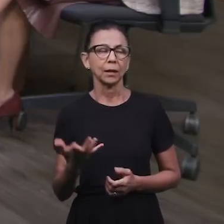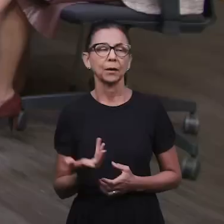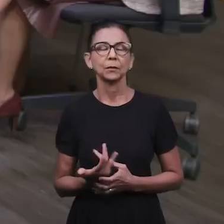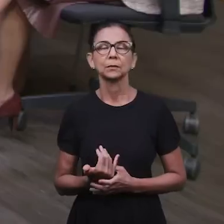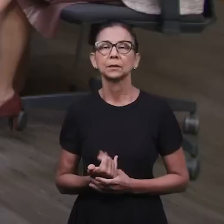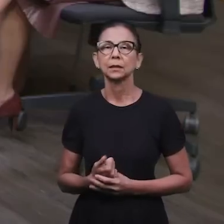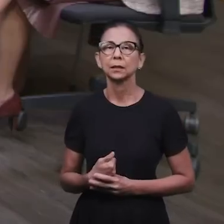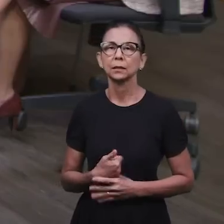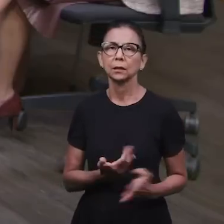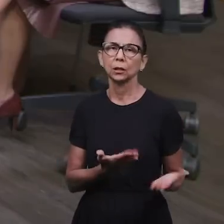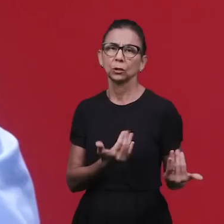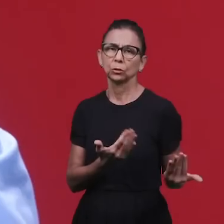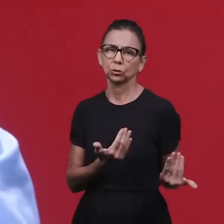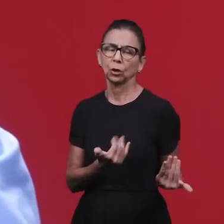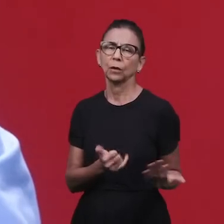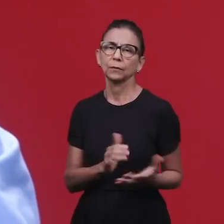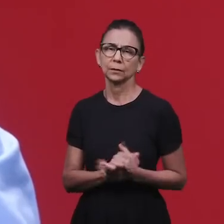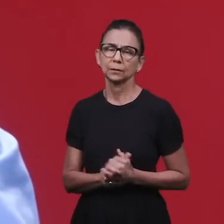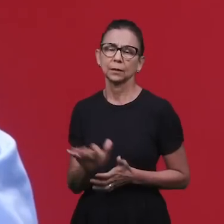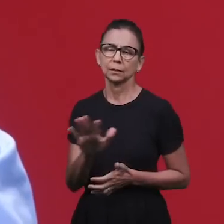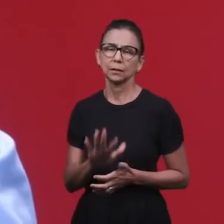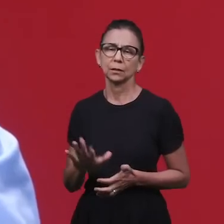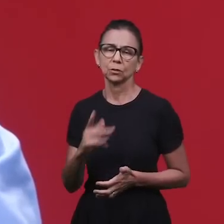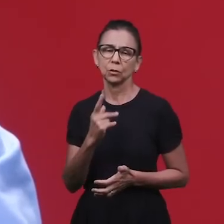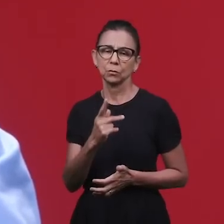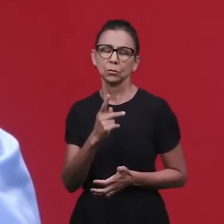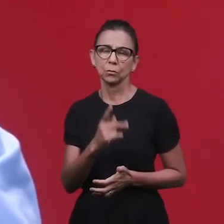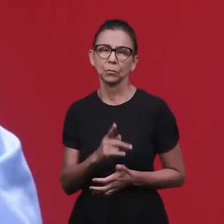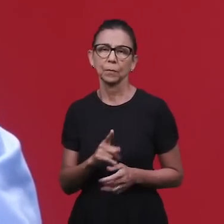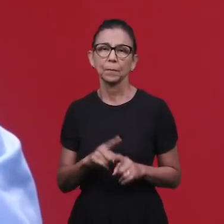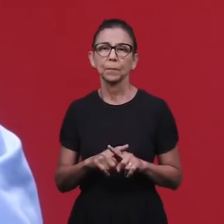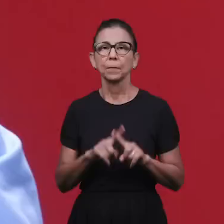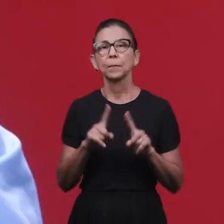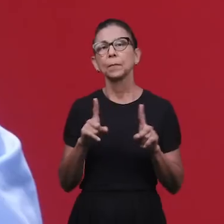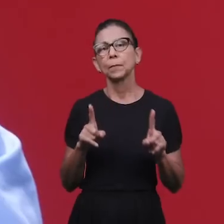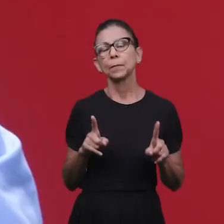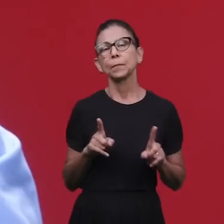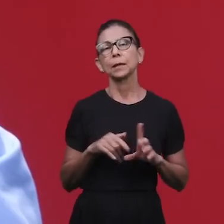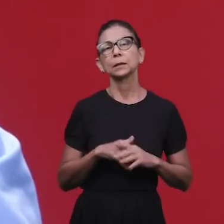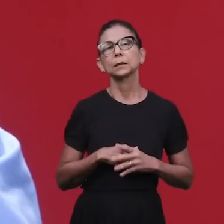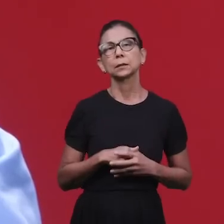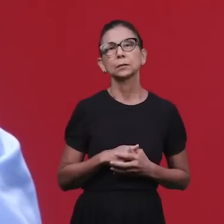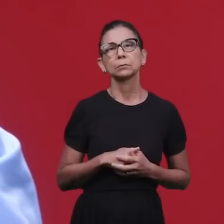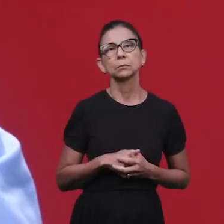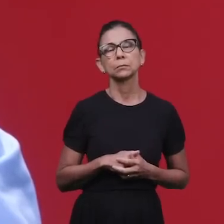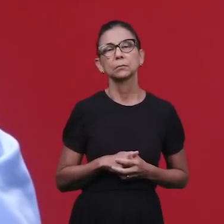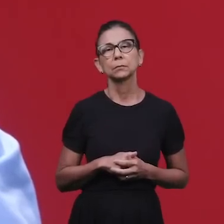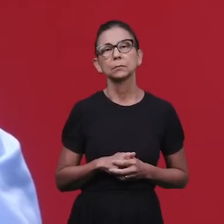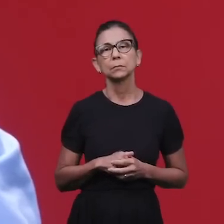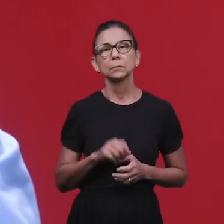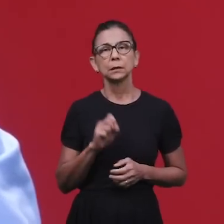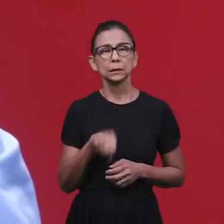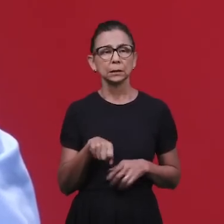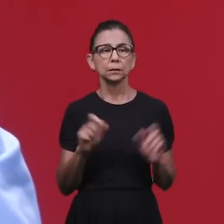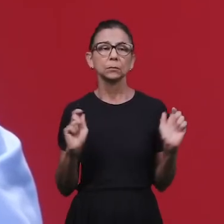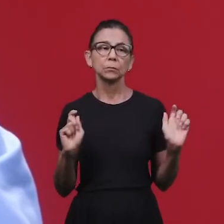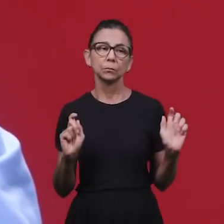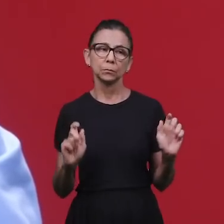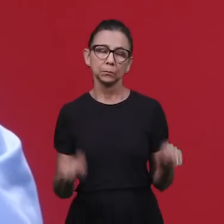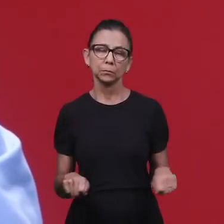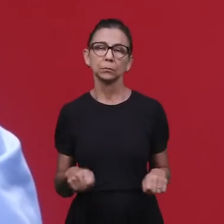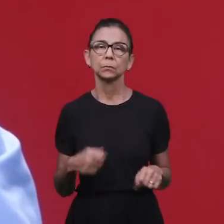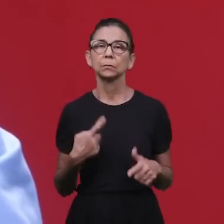possível. Por quê? Porque aquilo que para você é prejudicial para a sua vida